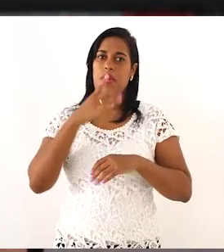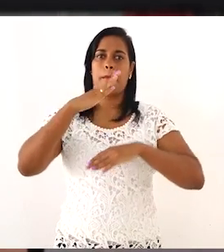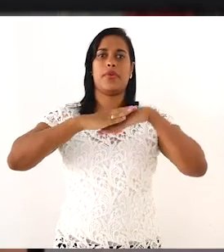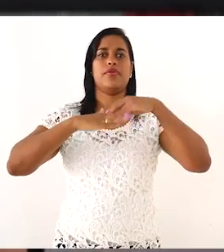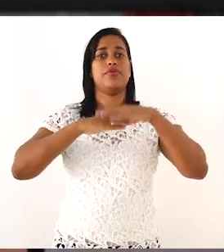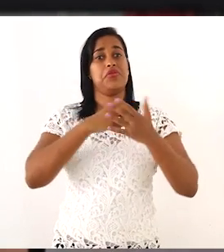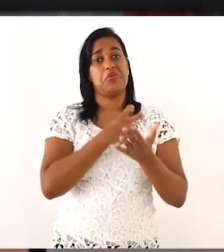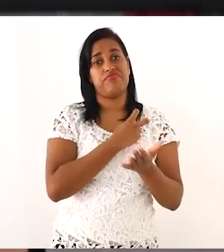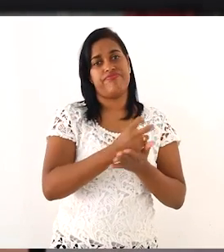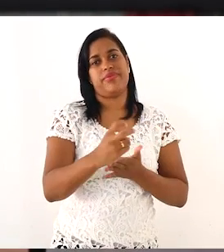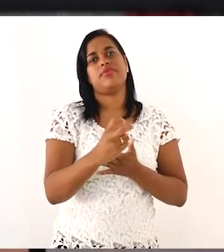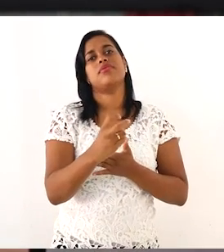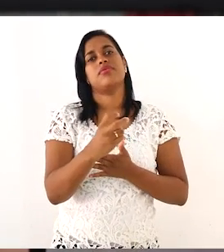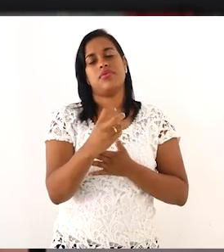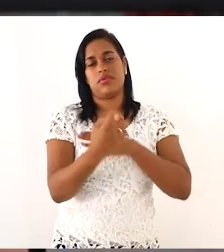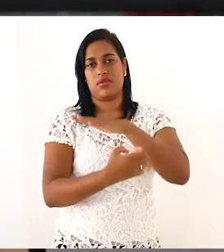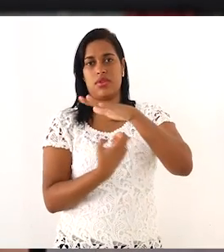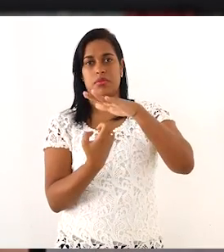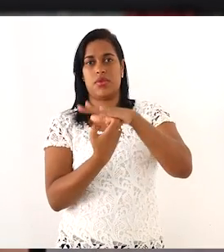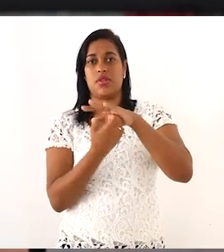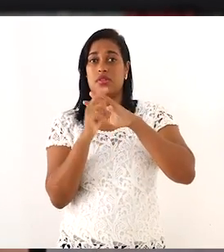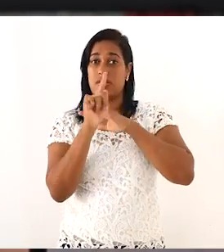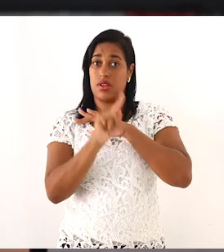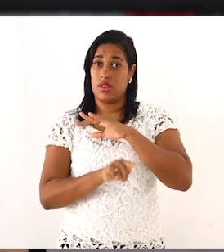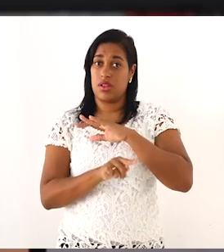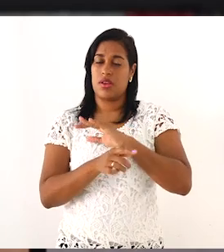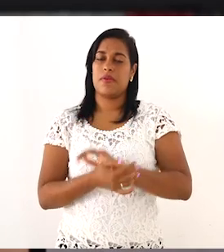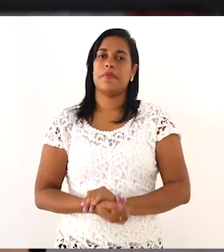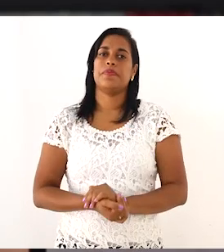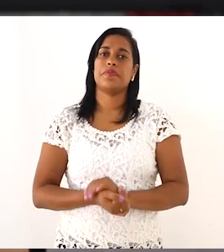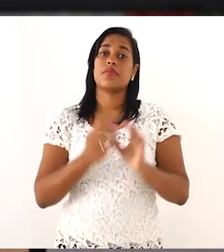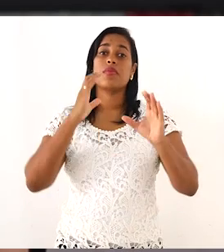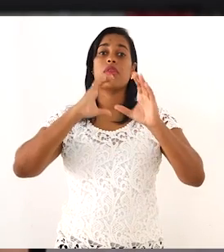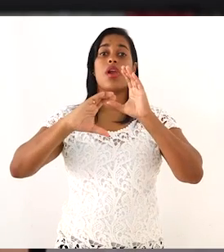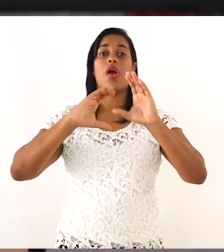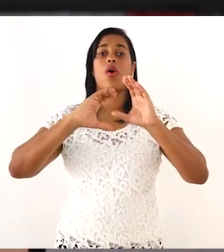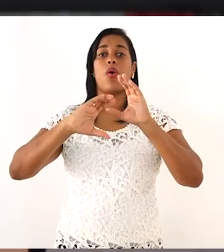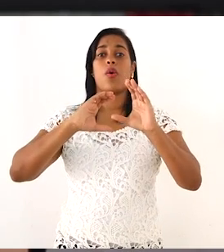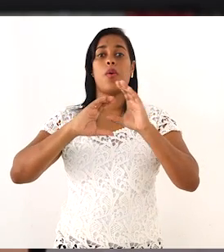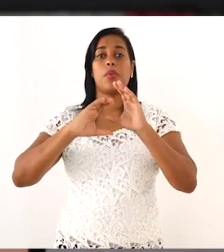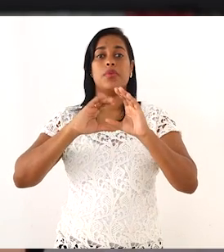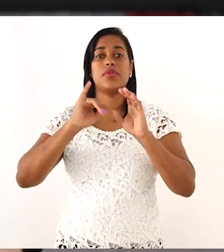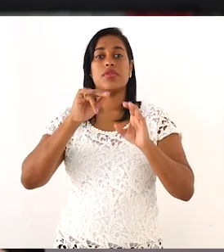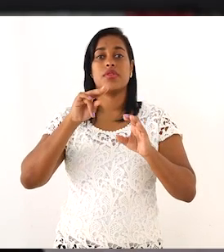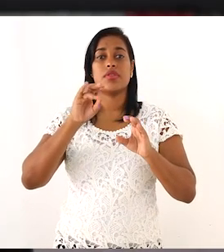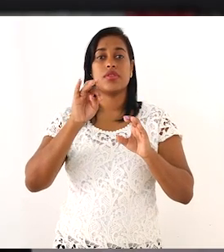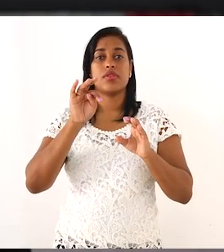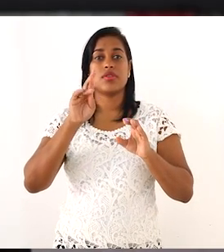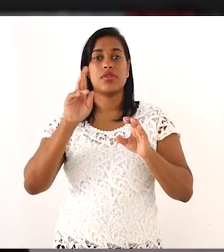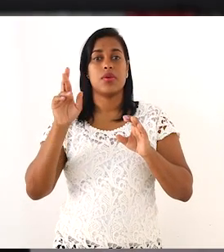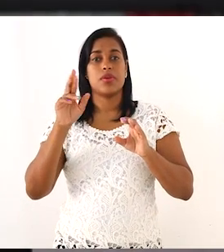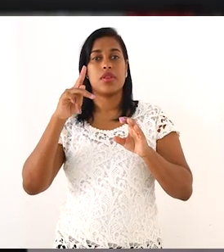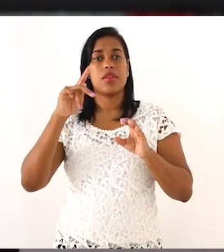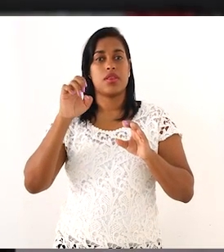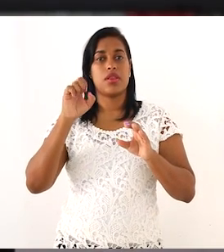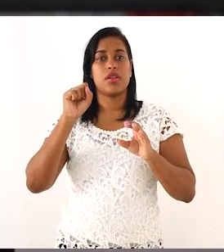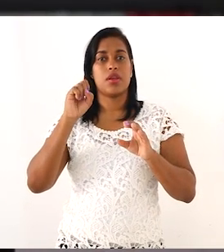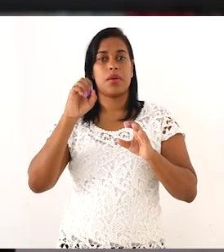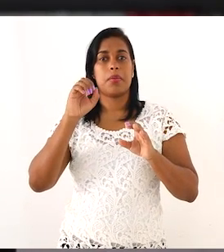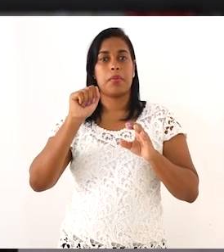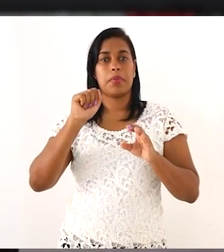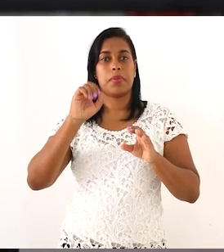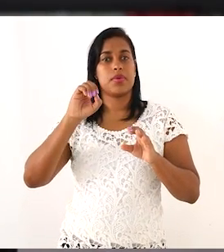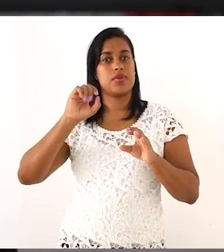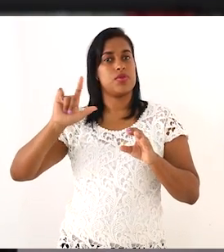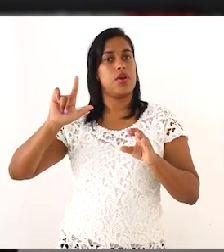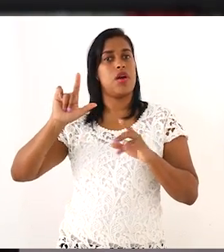desolado. Neste conforto, a comunicação interpessoal que o personagem do